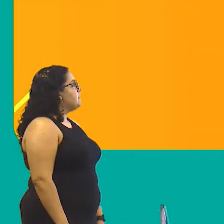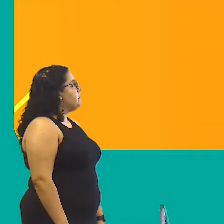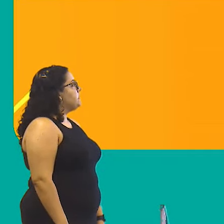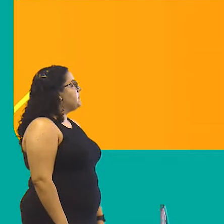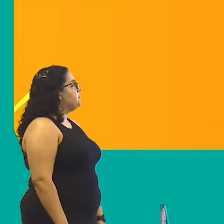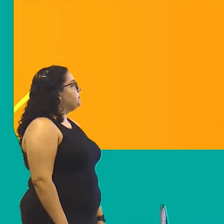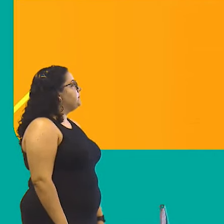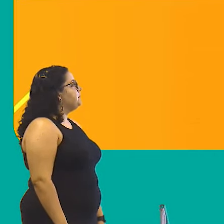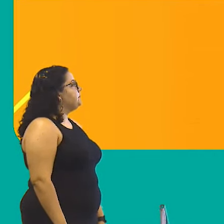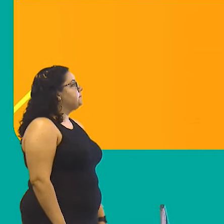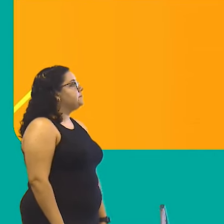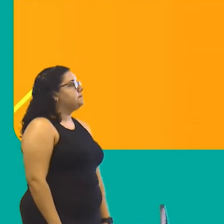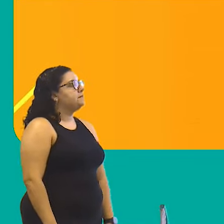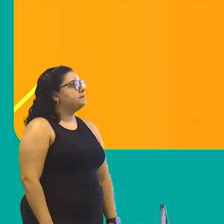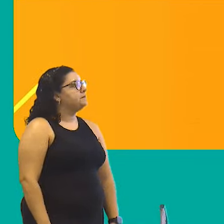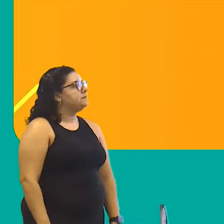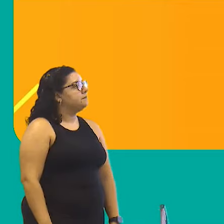d'água,